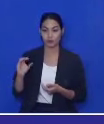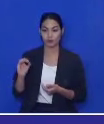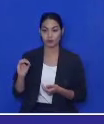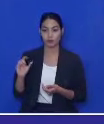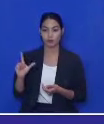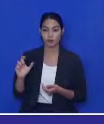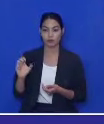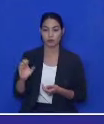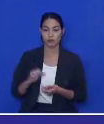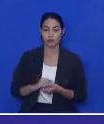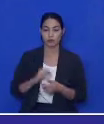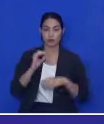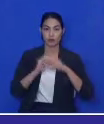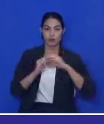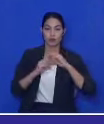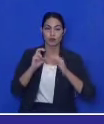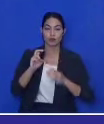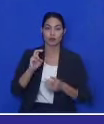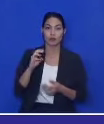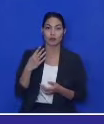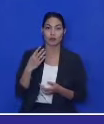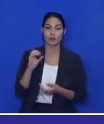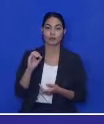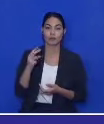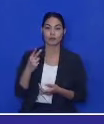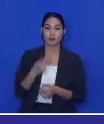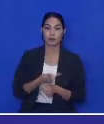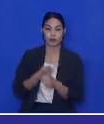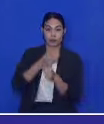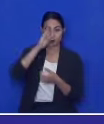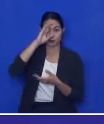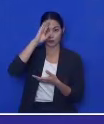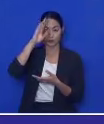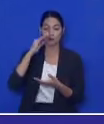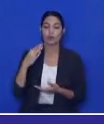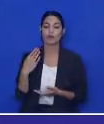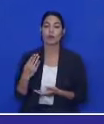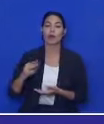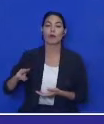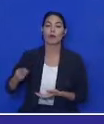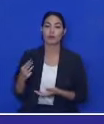Sorteio da Quina, concurso 5.402 com o prêmio na faixa principal de